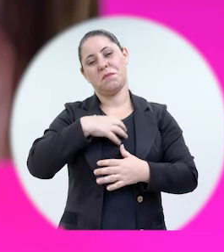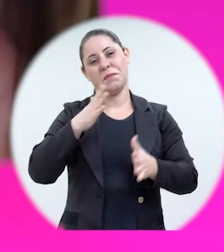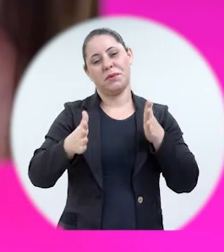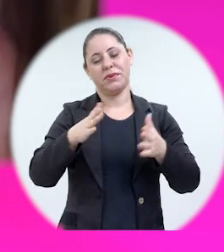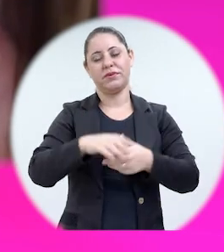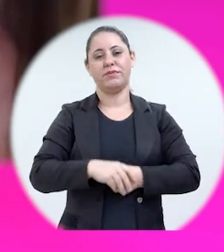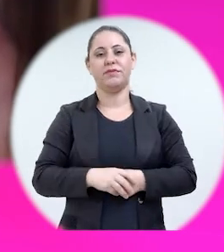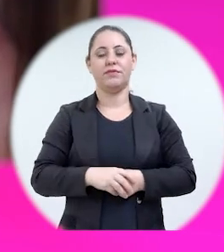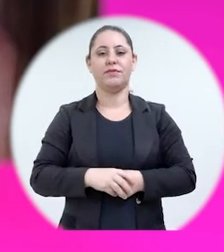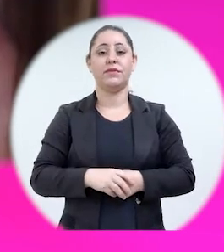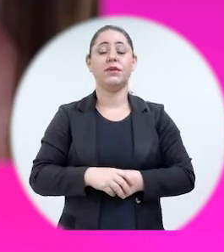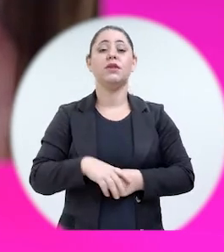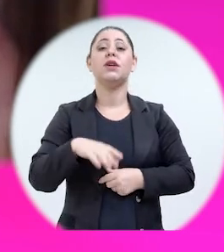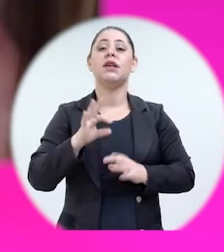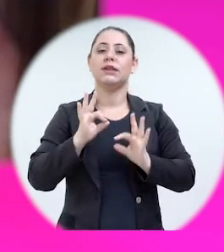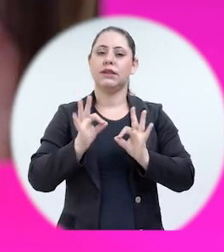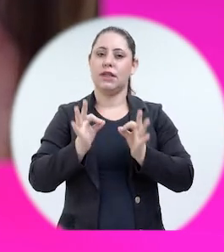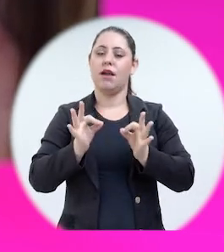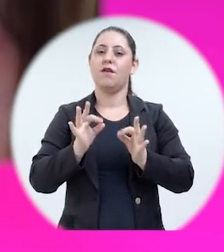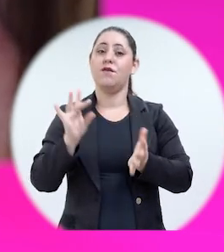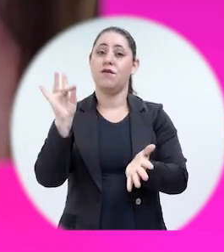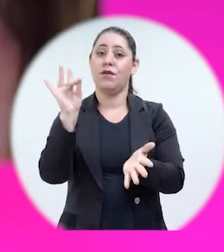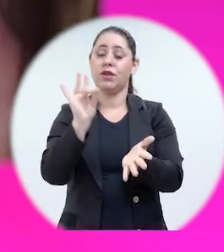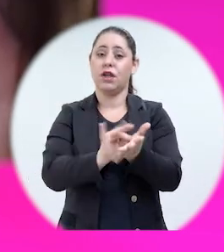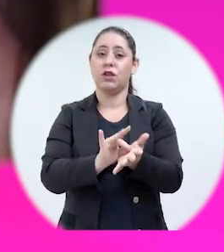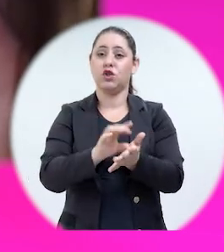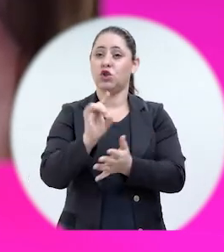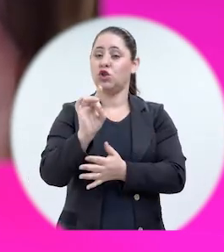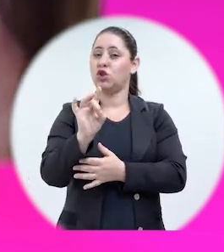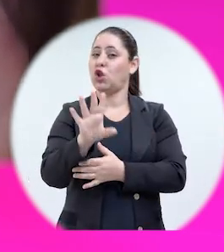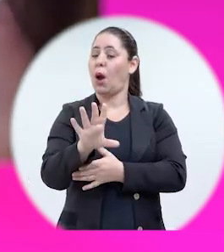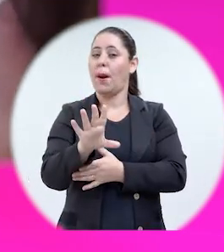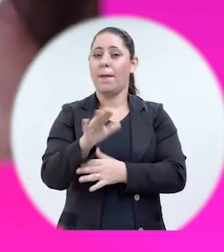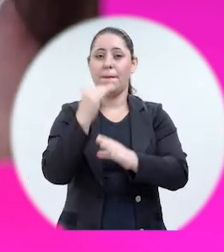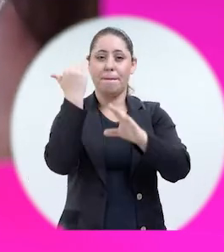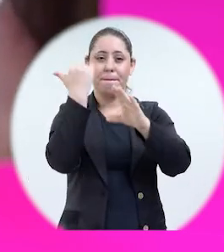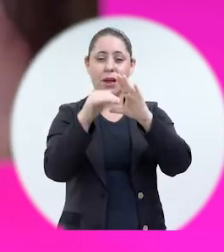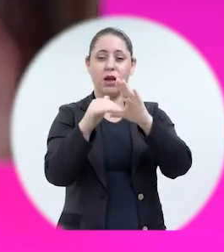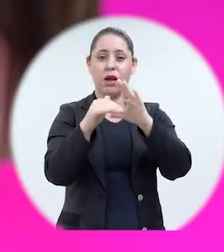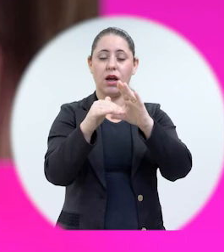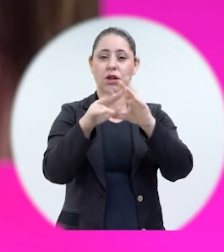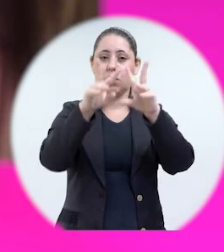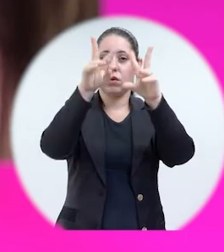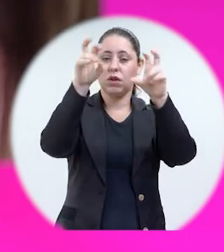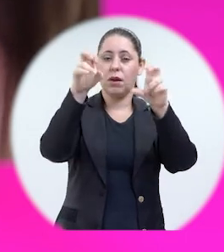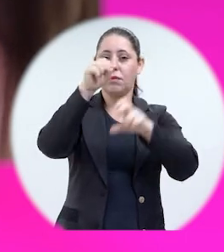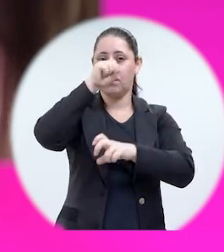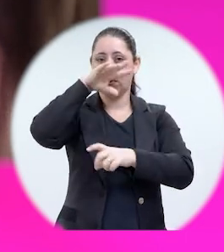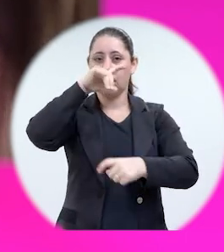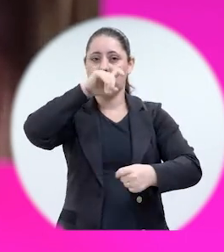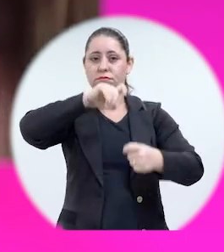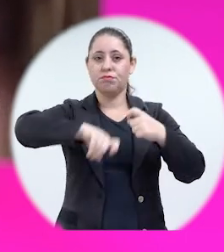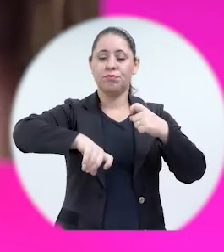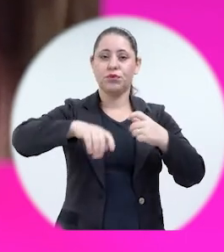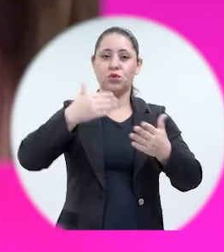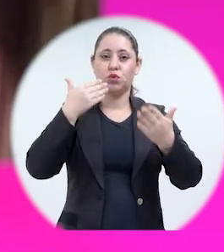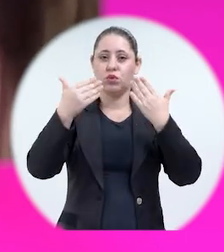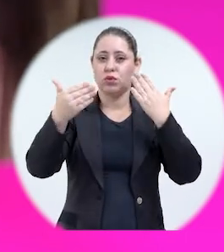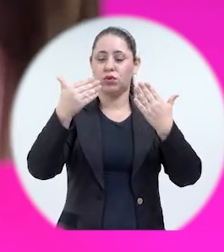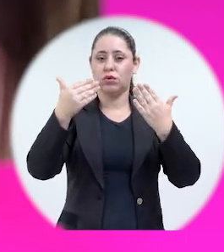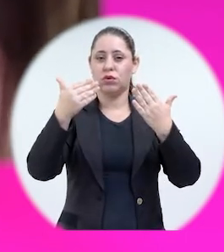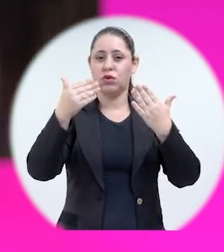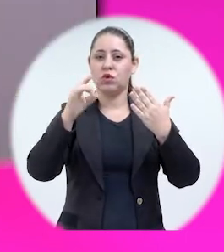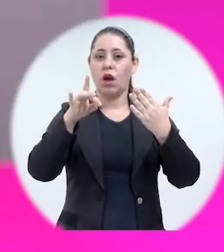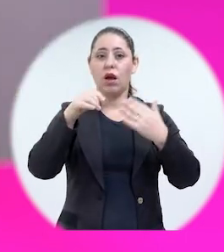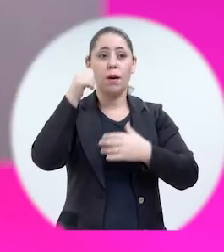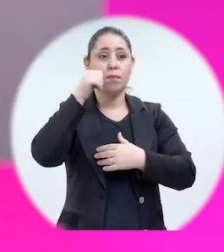essas situações. Isso, exatamente. E se eu pudesse só deixar um recado em relação a essa questão da violência sexual,